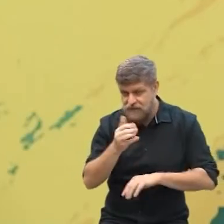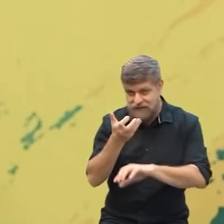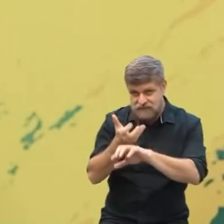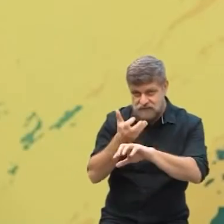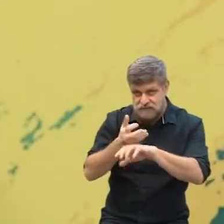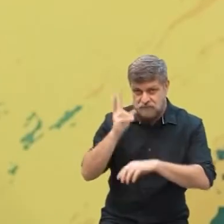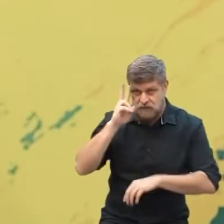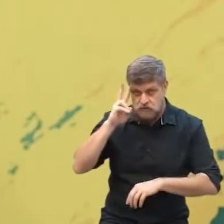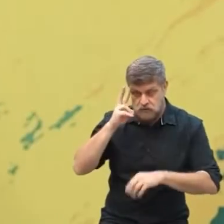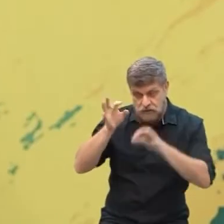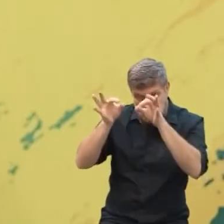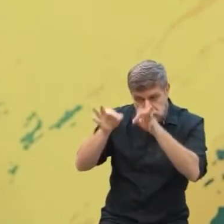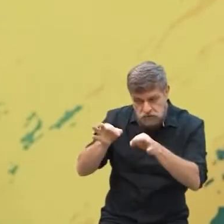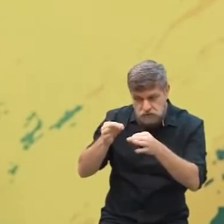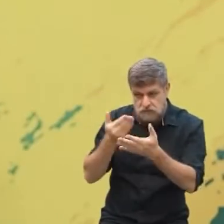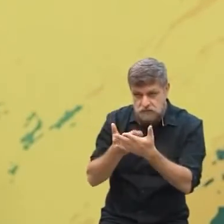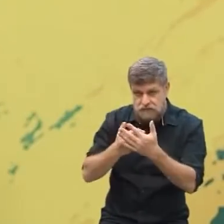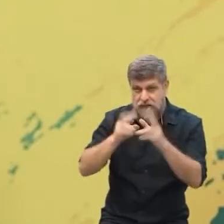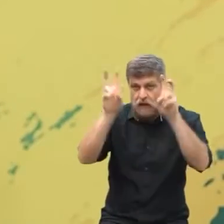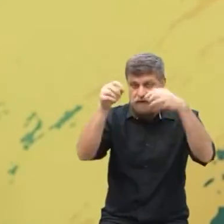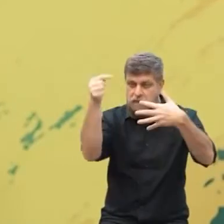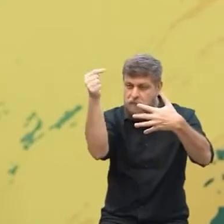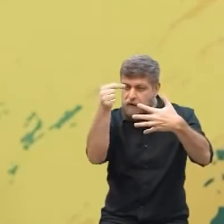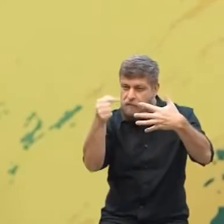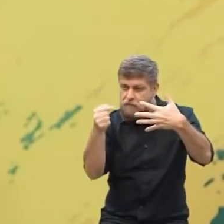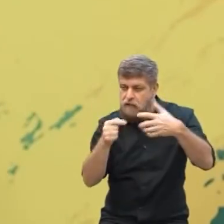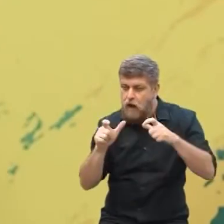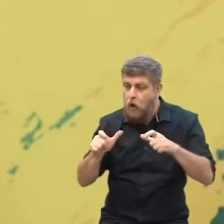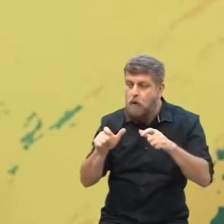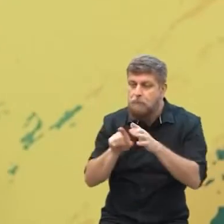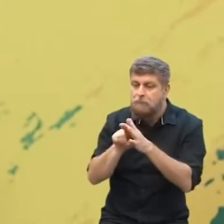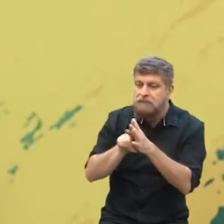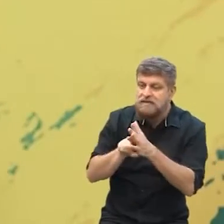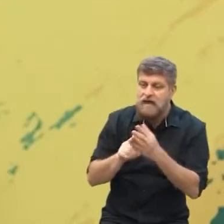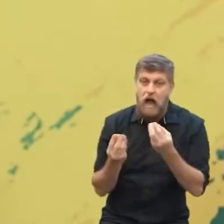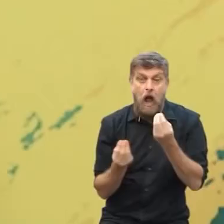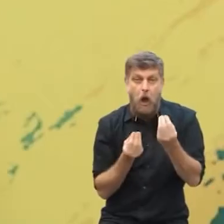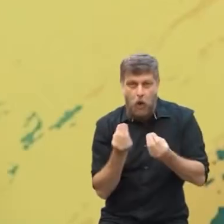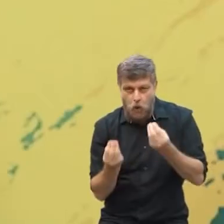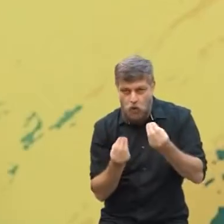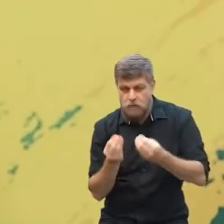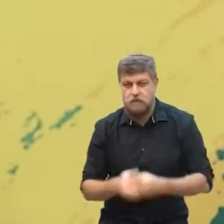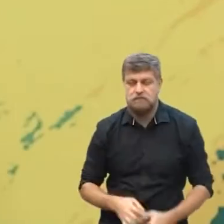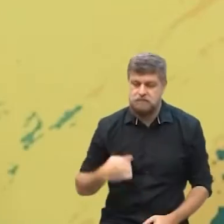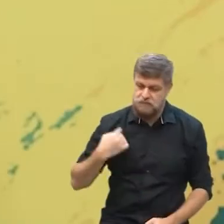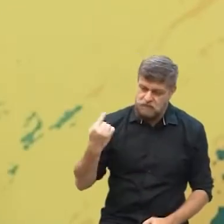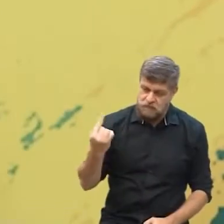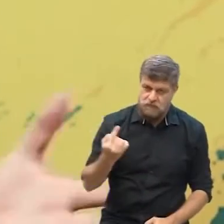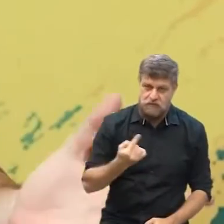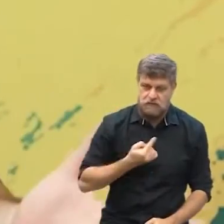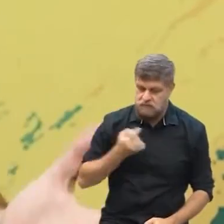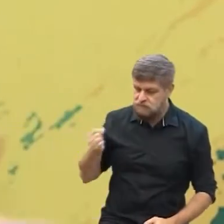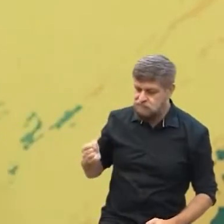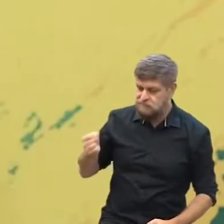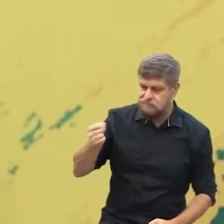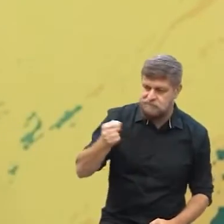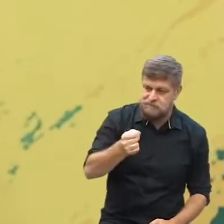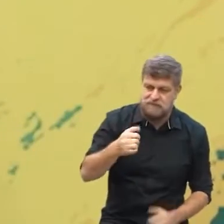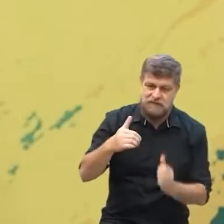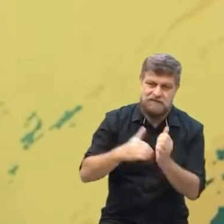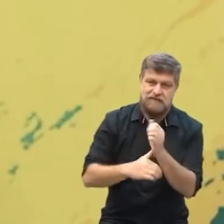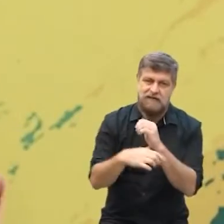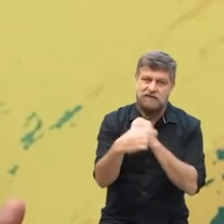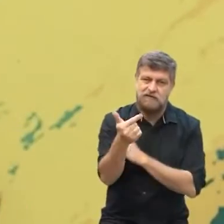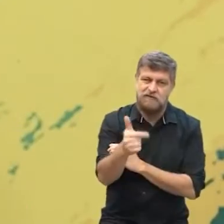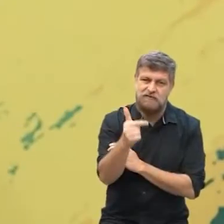certinho a História? Quais os temas, onde estudar, enfim, como estudar? Por isso, claro, não há nenhum mistério